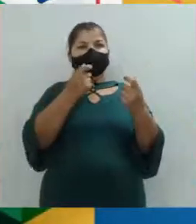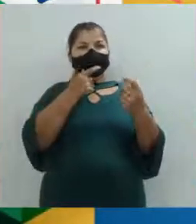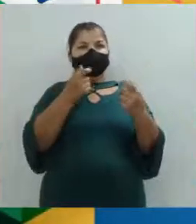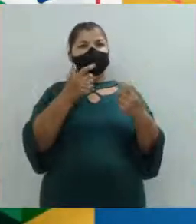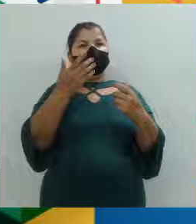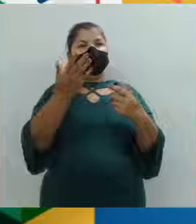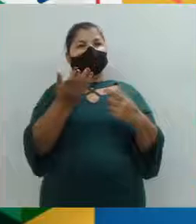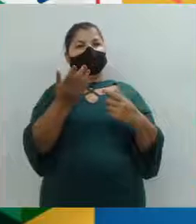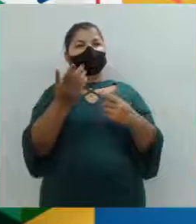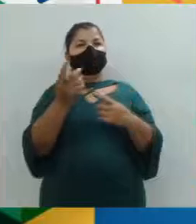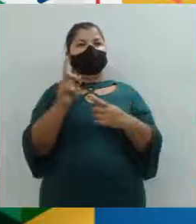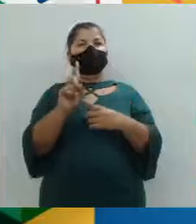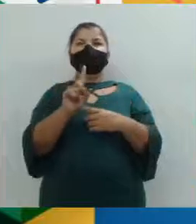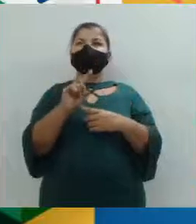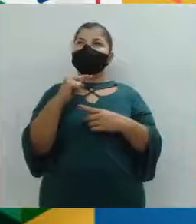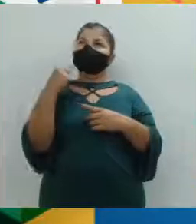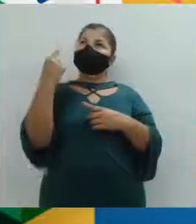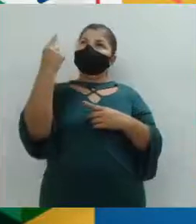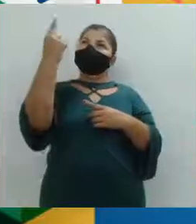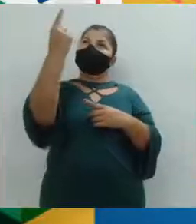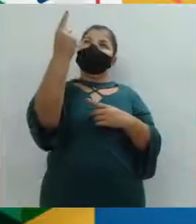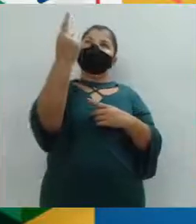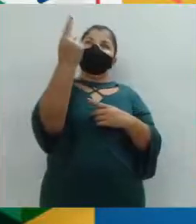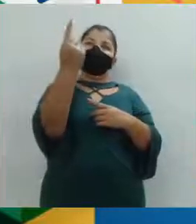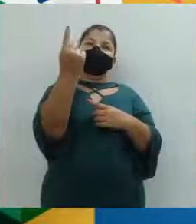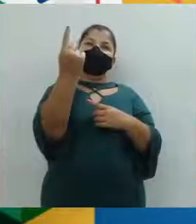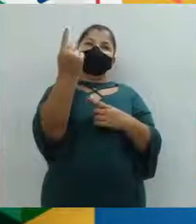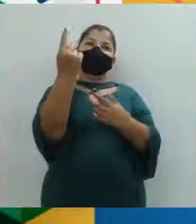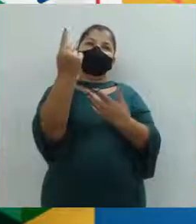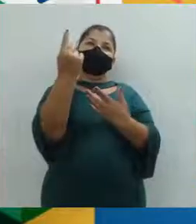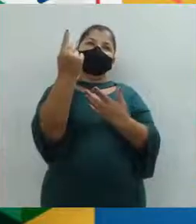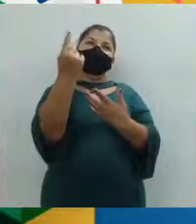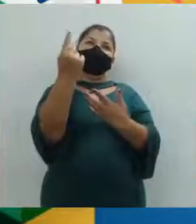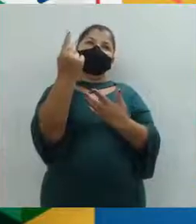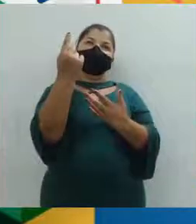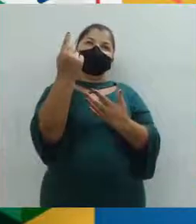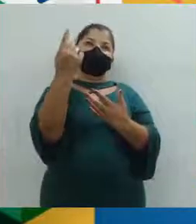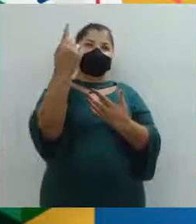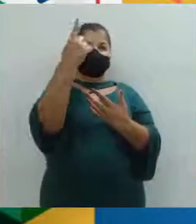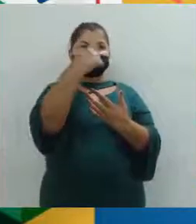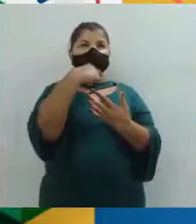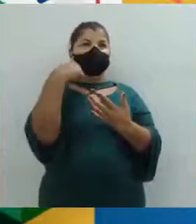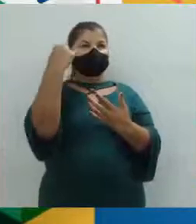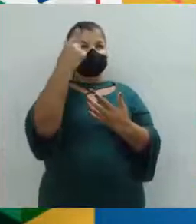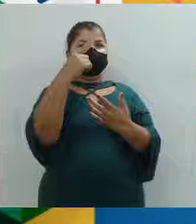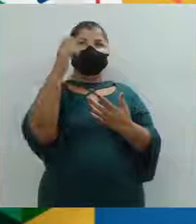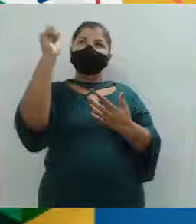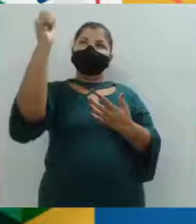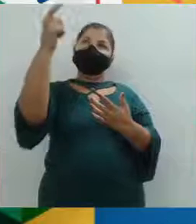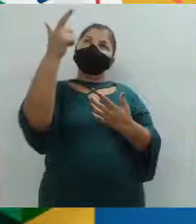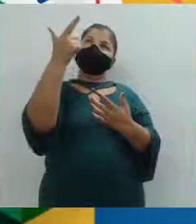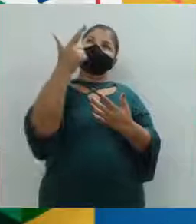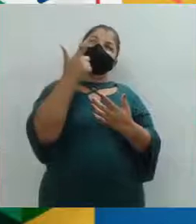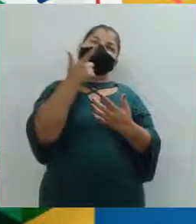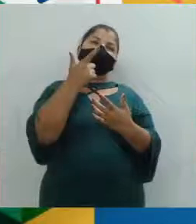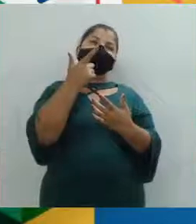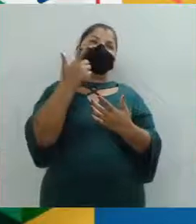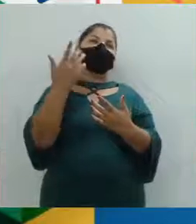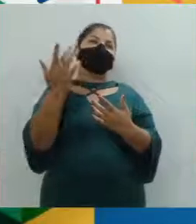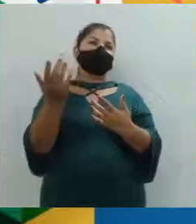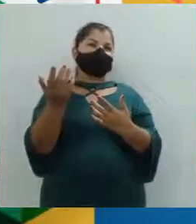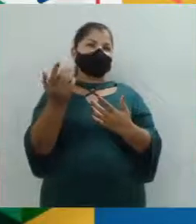né, levantando o dedinho para o céu, e o olhar, o rosto dele iluminado, assim como